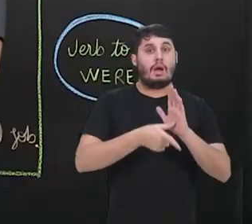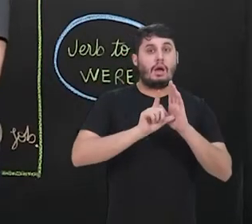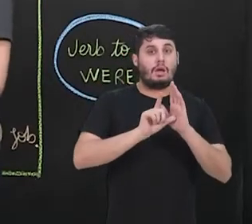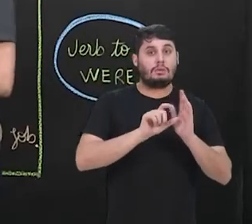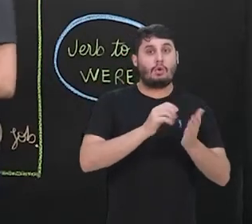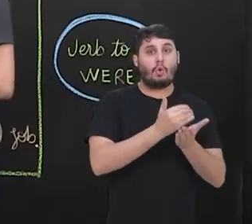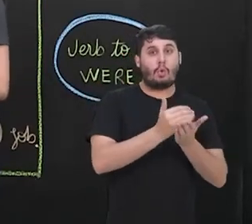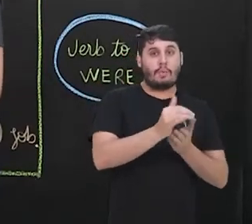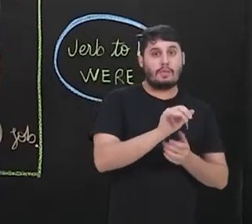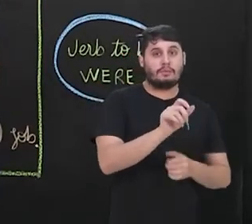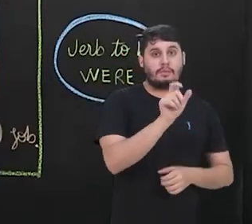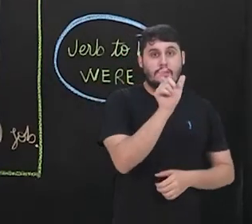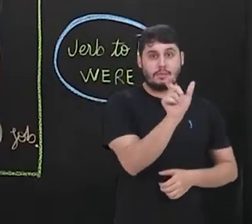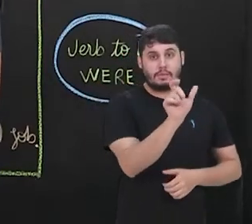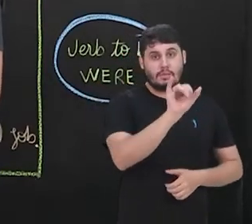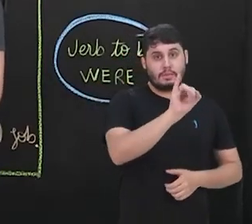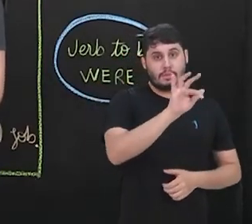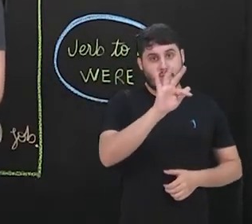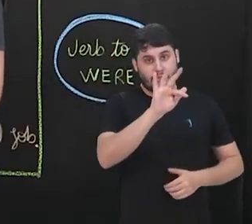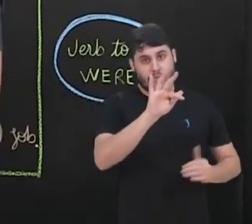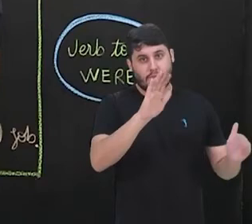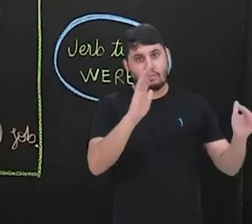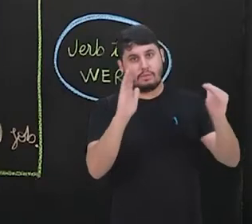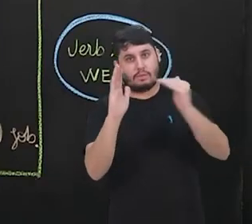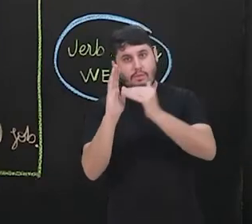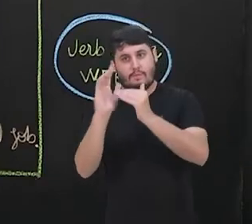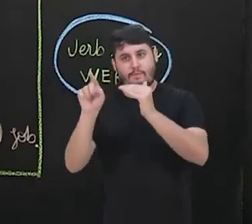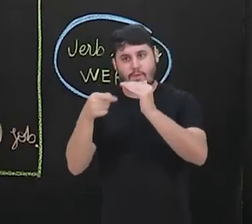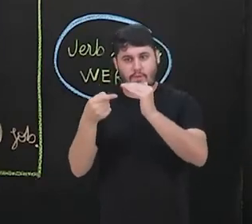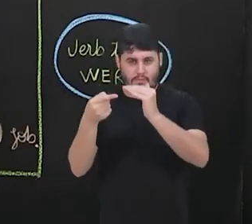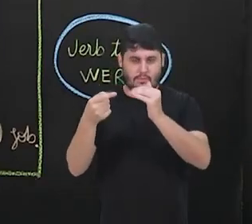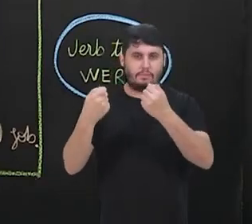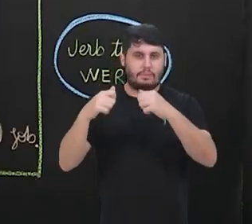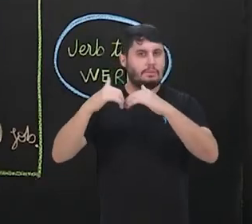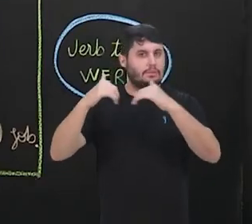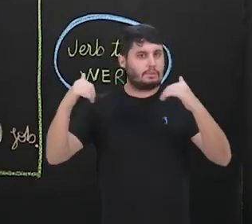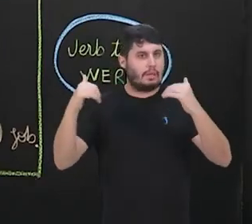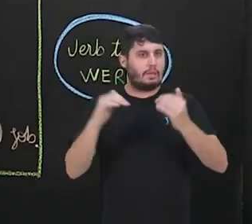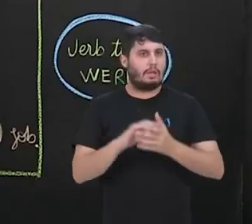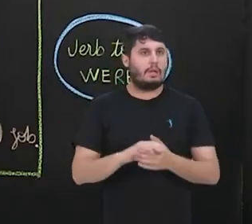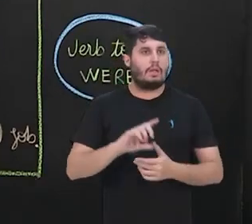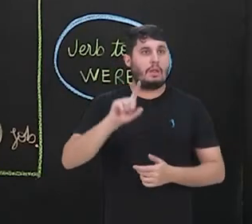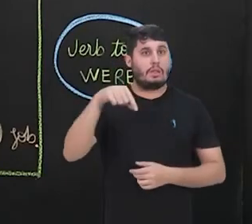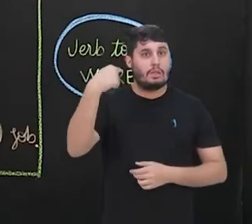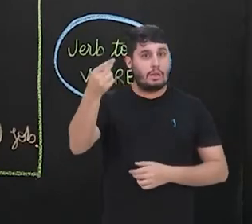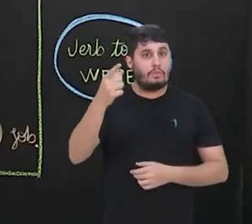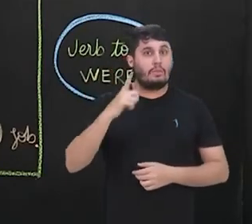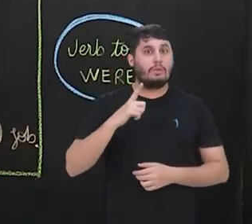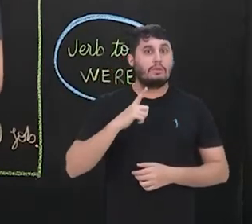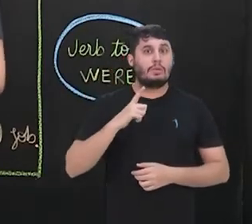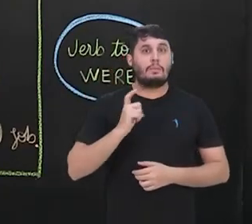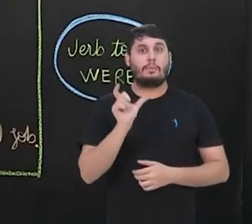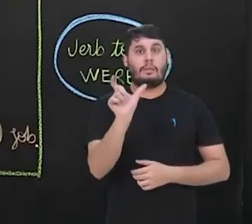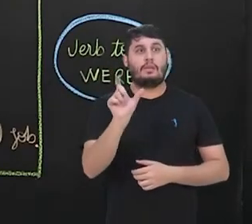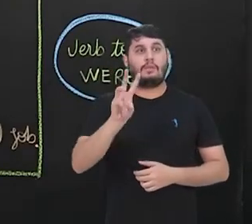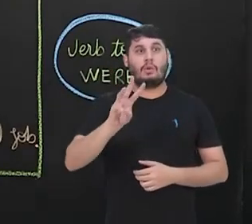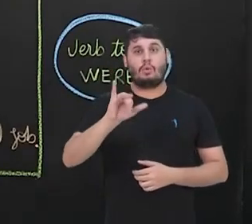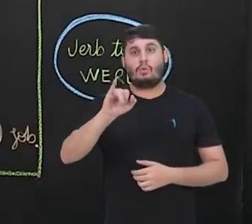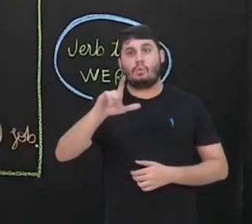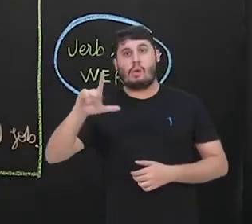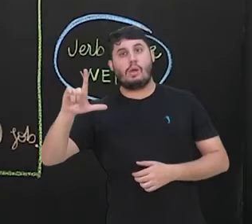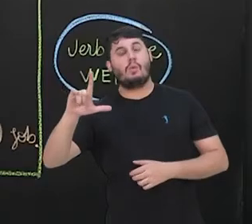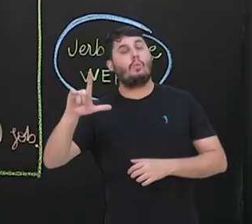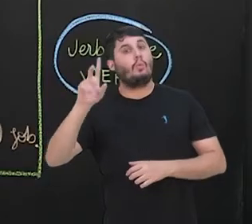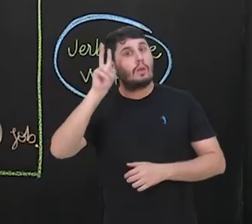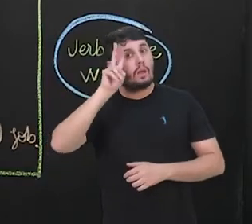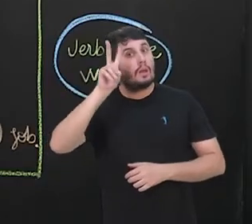que não tem. Eu entro, então, com o futuro do will. Lembrando,